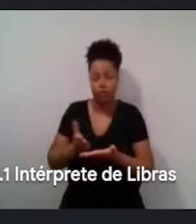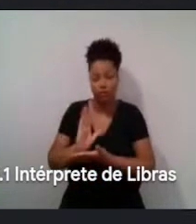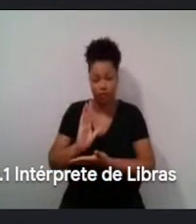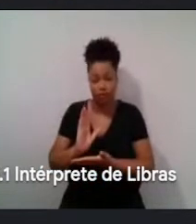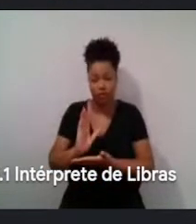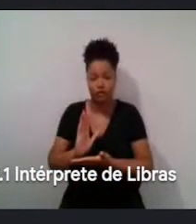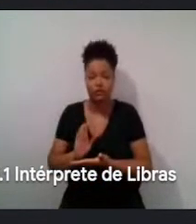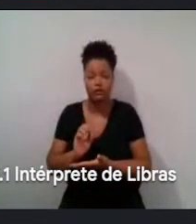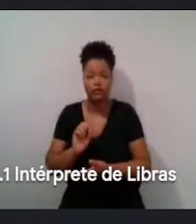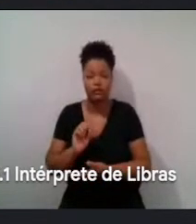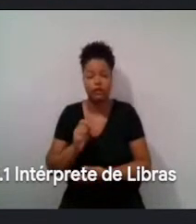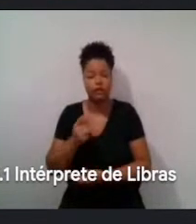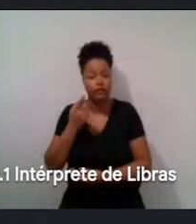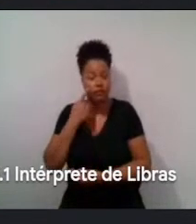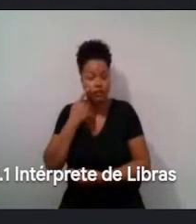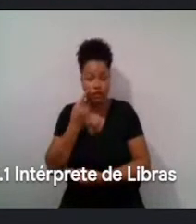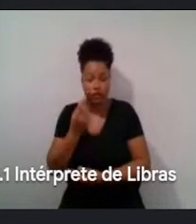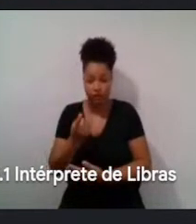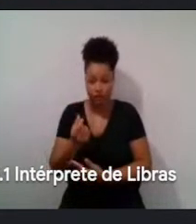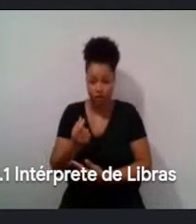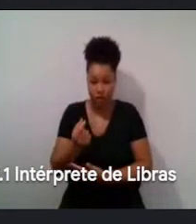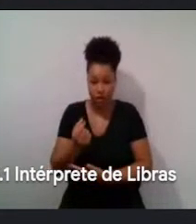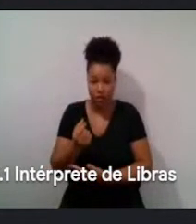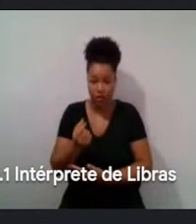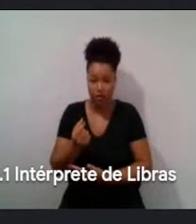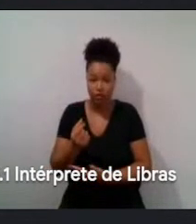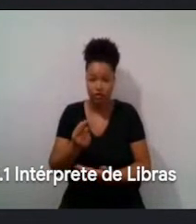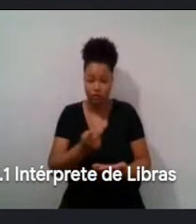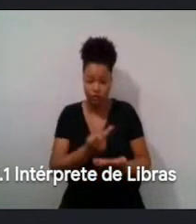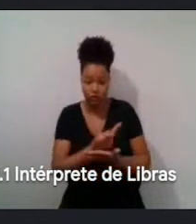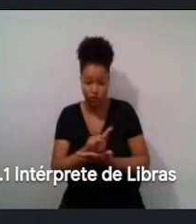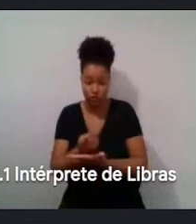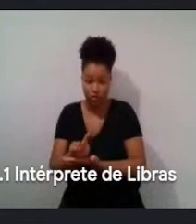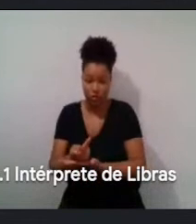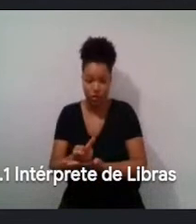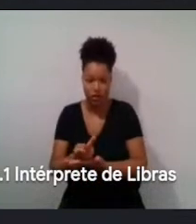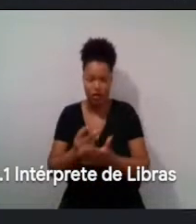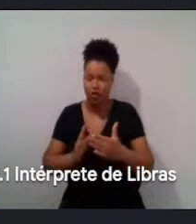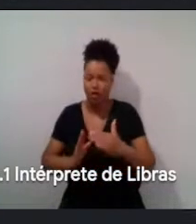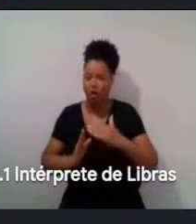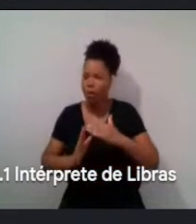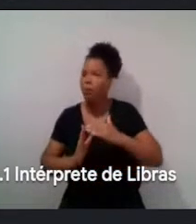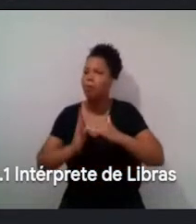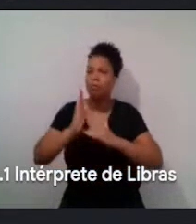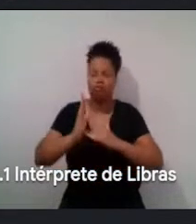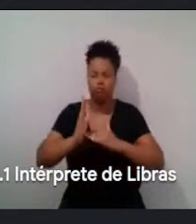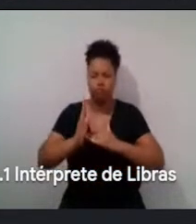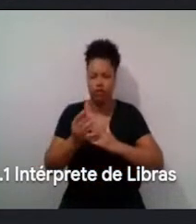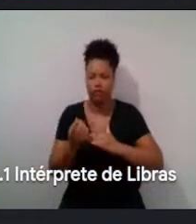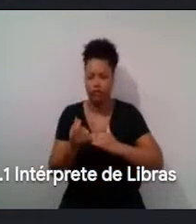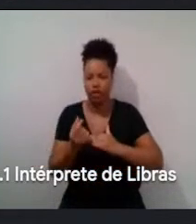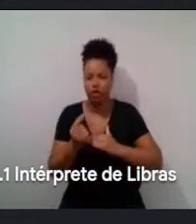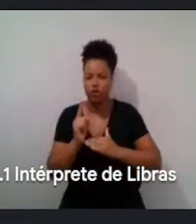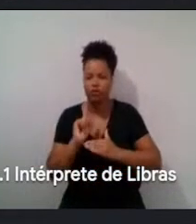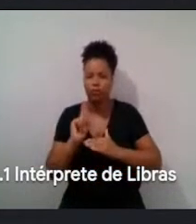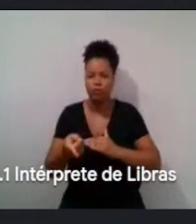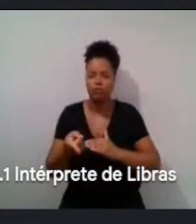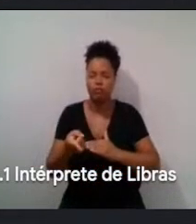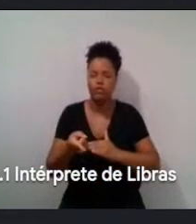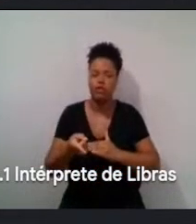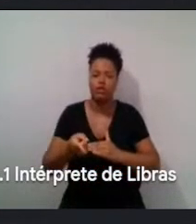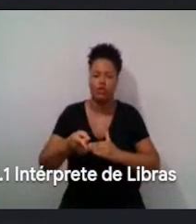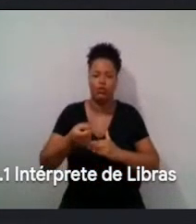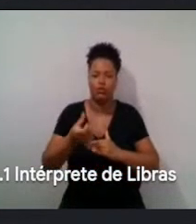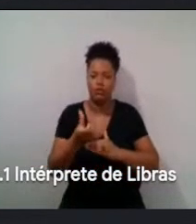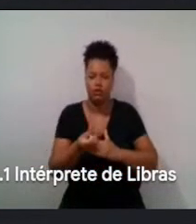que os valores consolidados das irregularidades não ultrapassou a R$